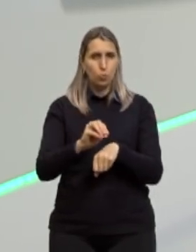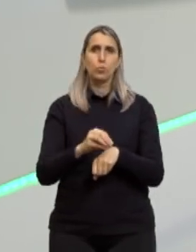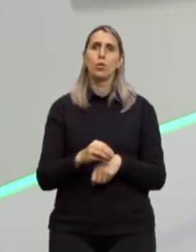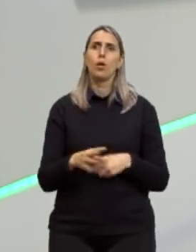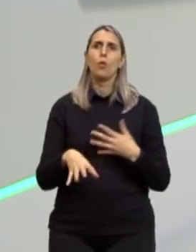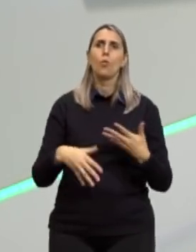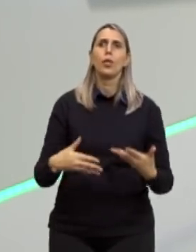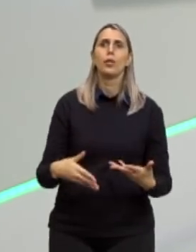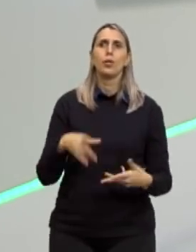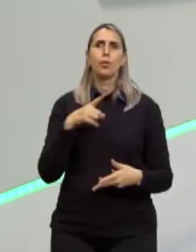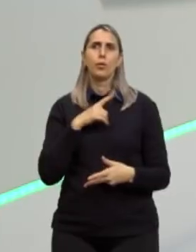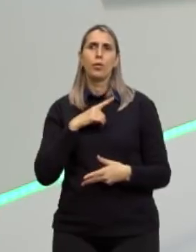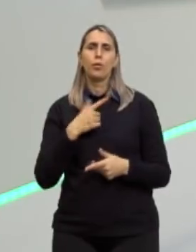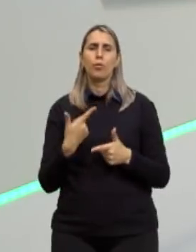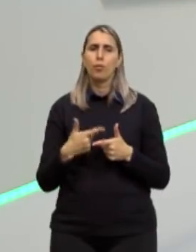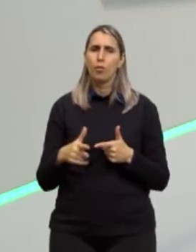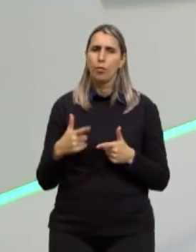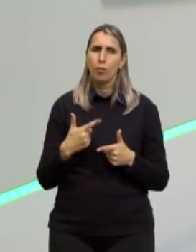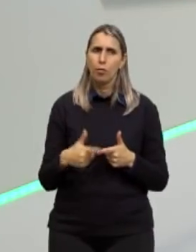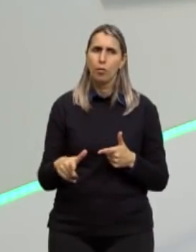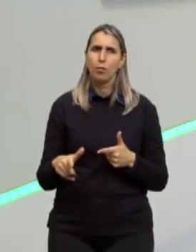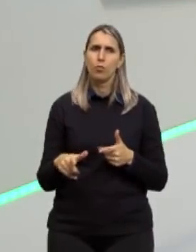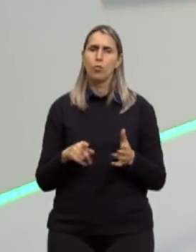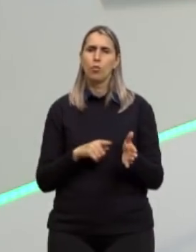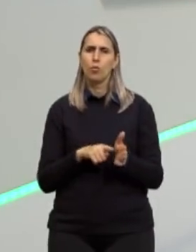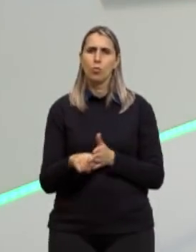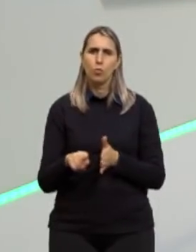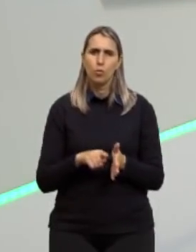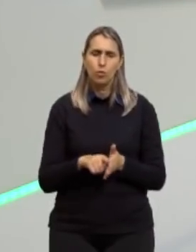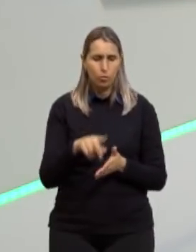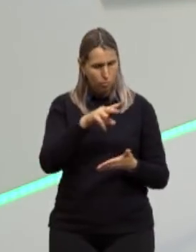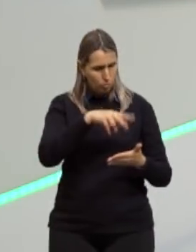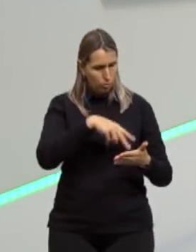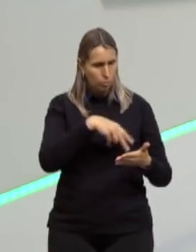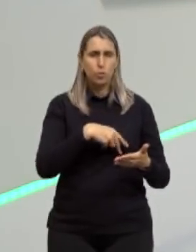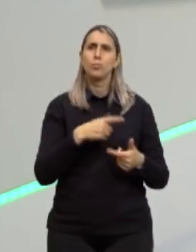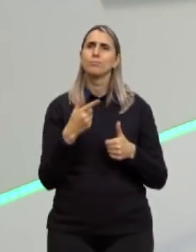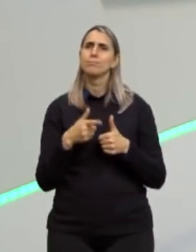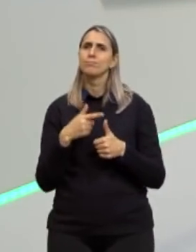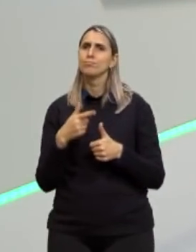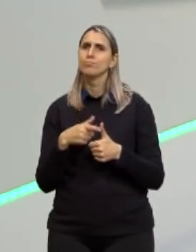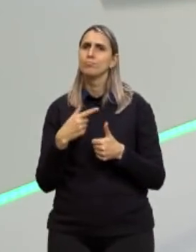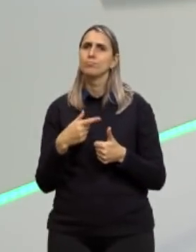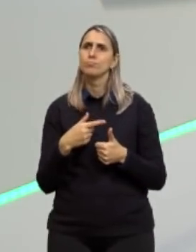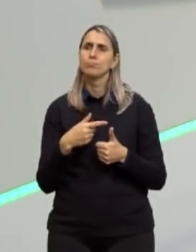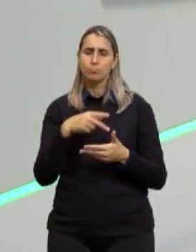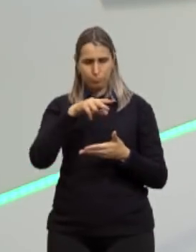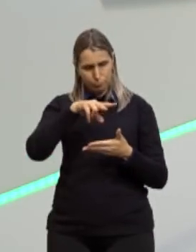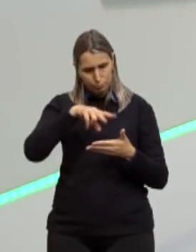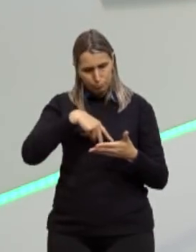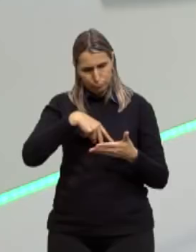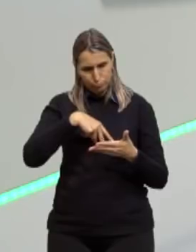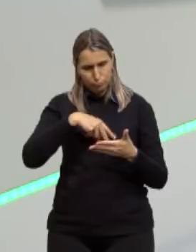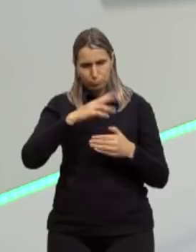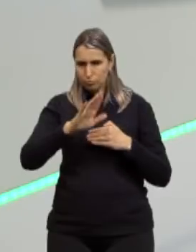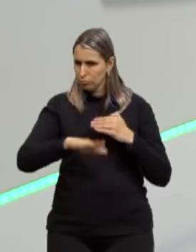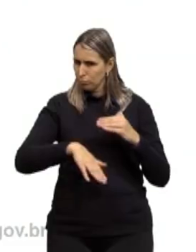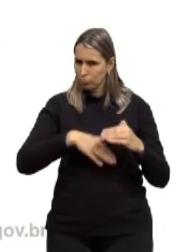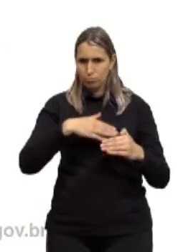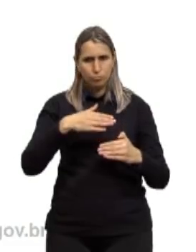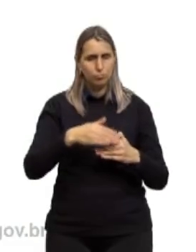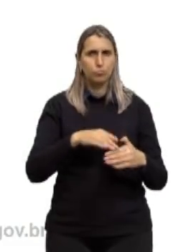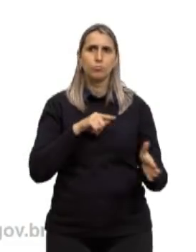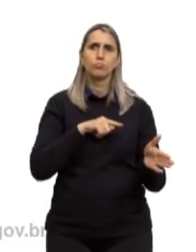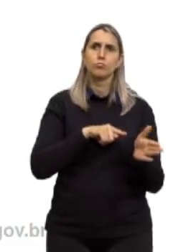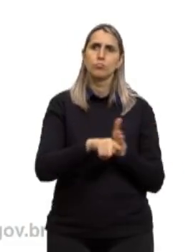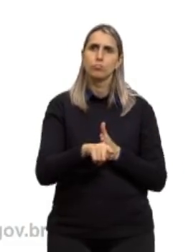quando temos um problema uma questão para lermos primeiro a gente lê toda